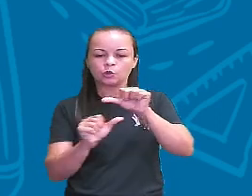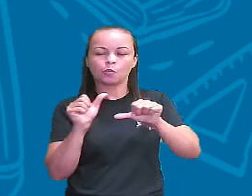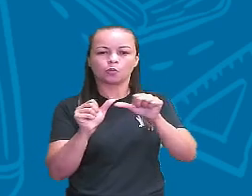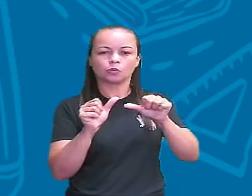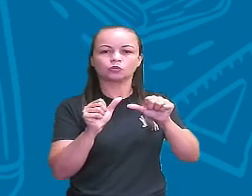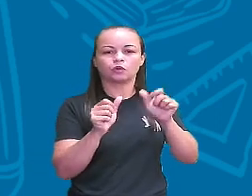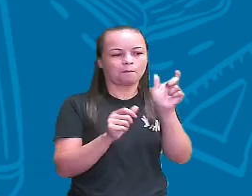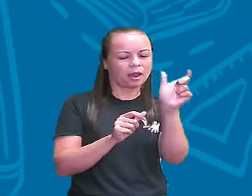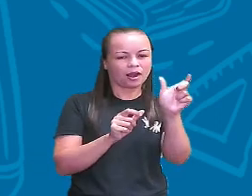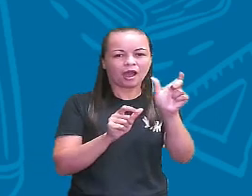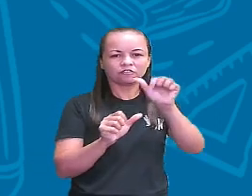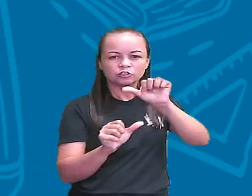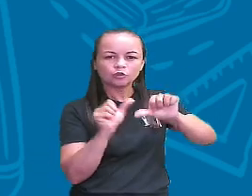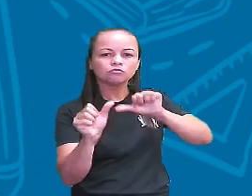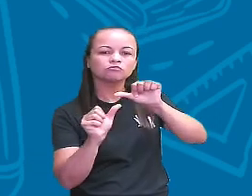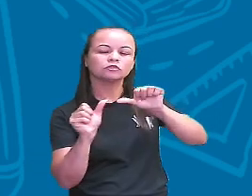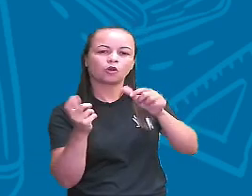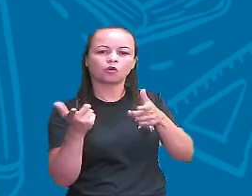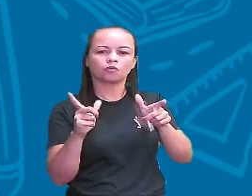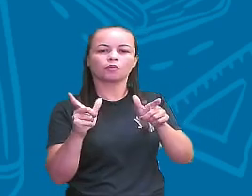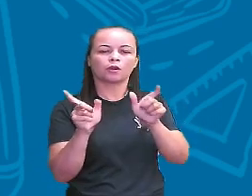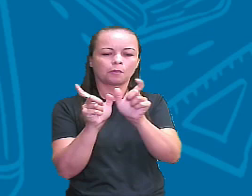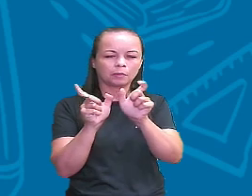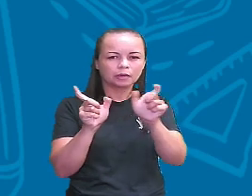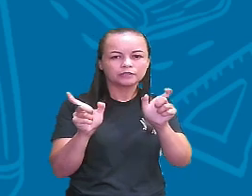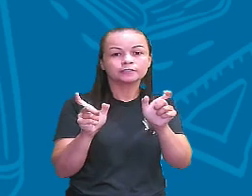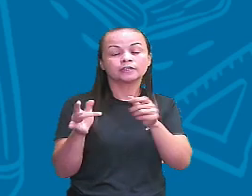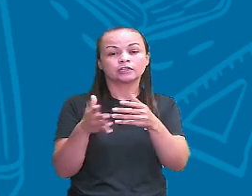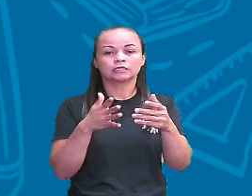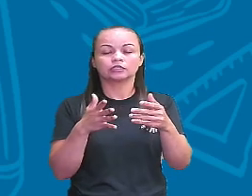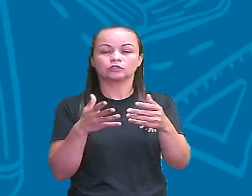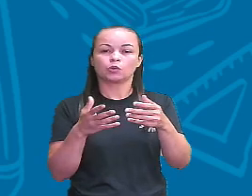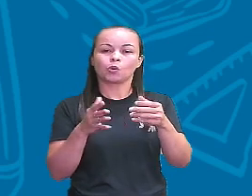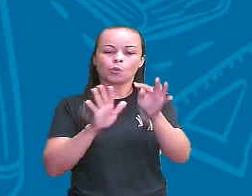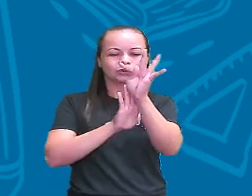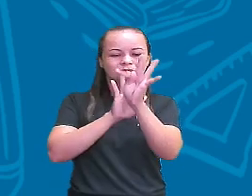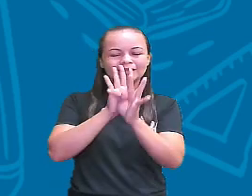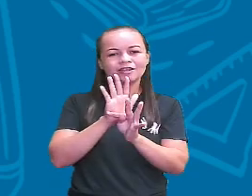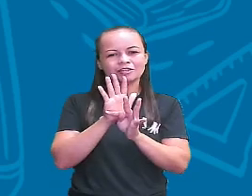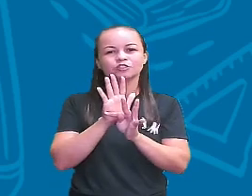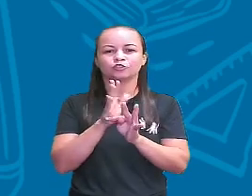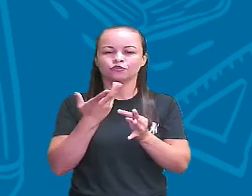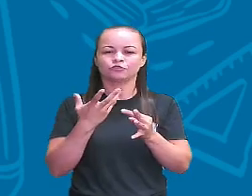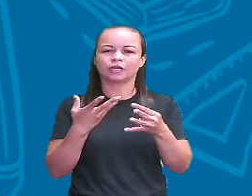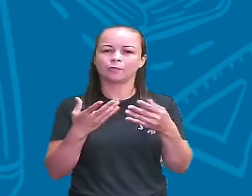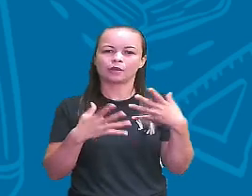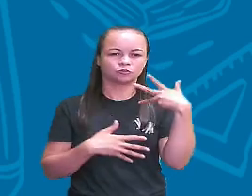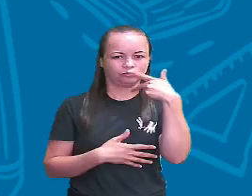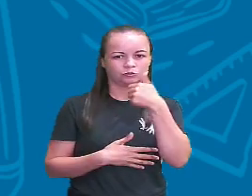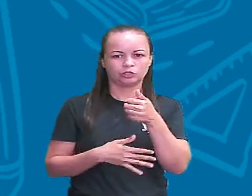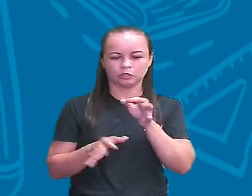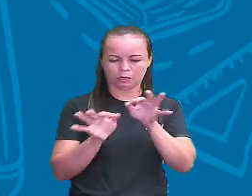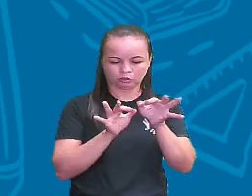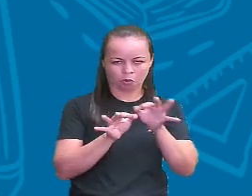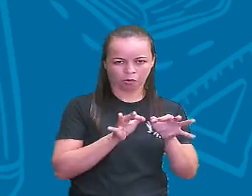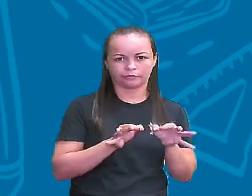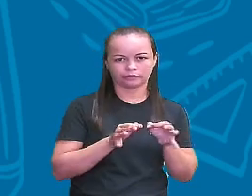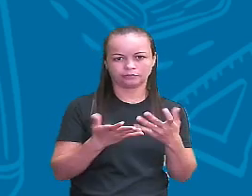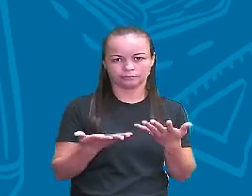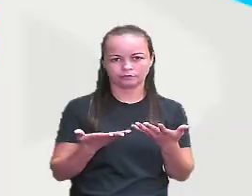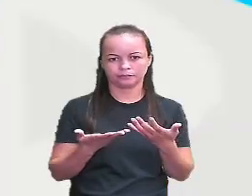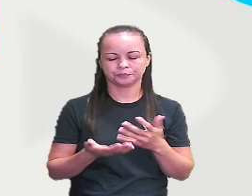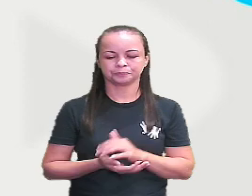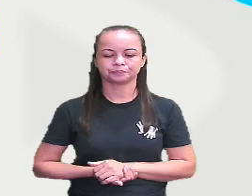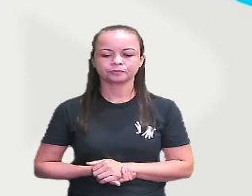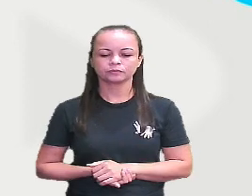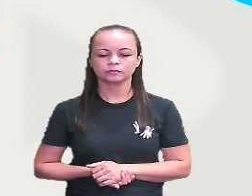que entrariam ali repetidas por sinônimos, o meu texto fica mais arrumadinho, tá bom? Então vamos lá.